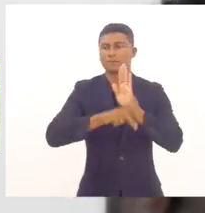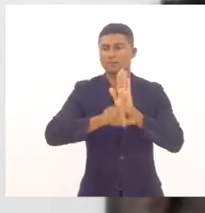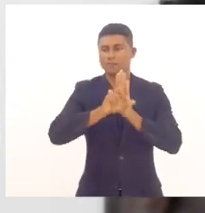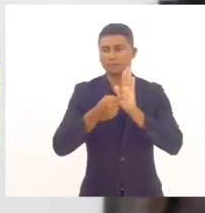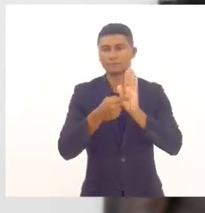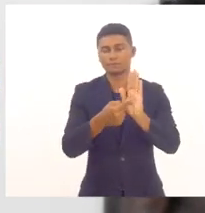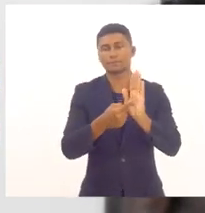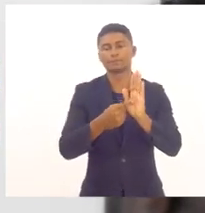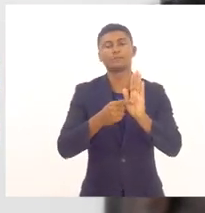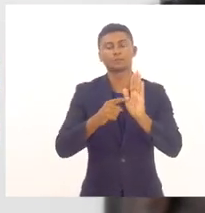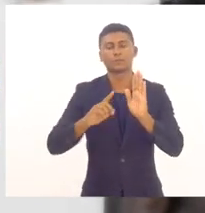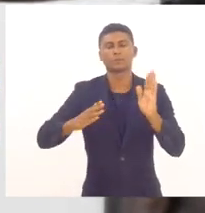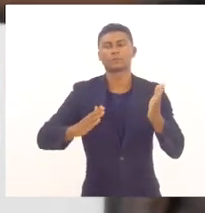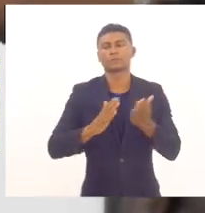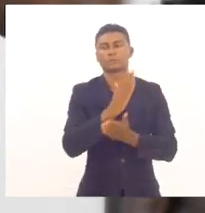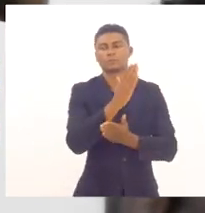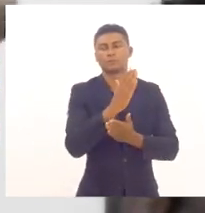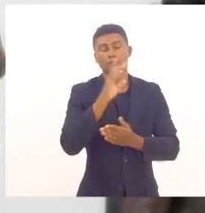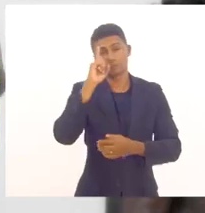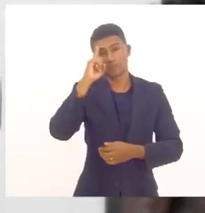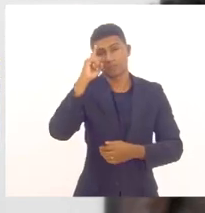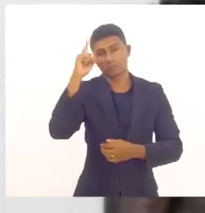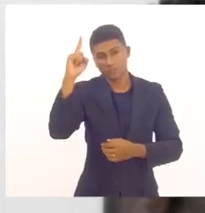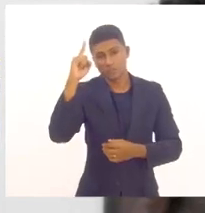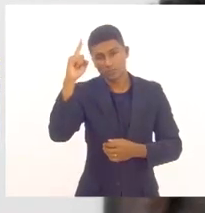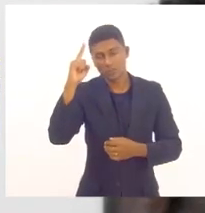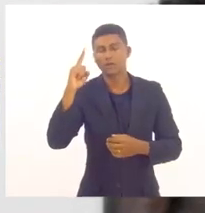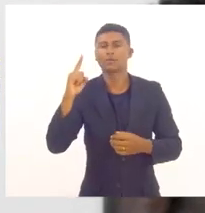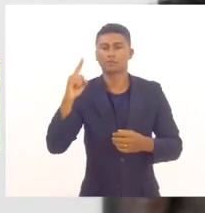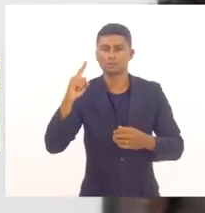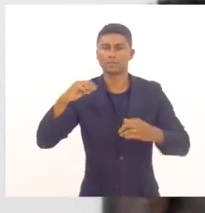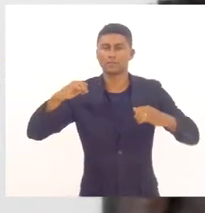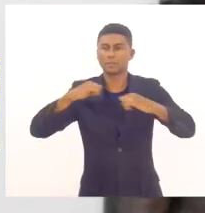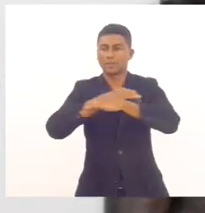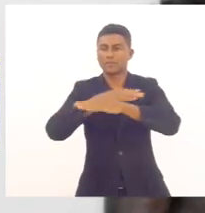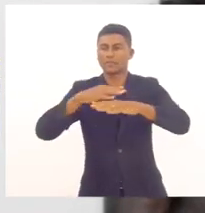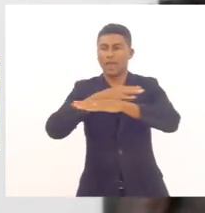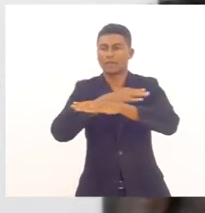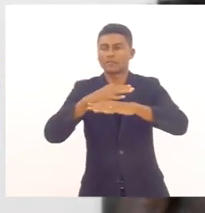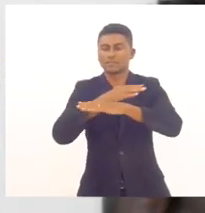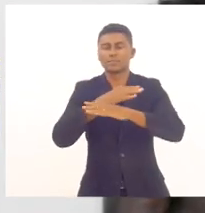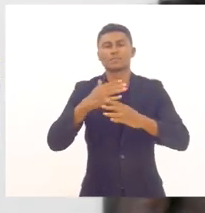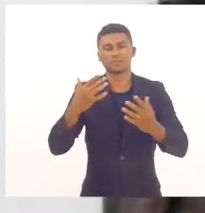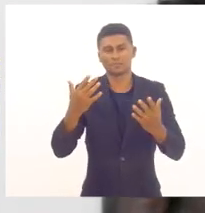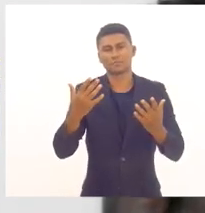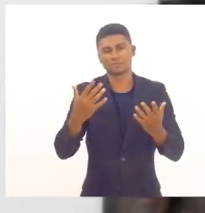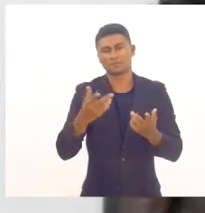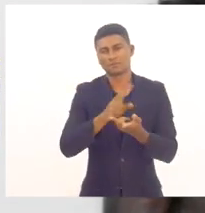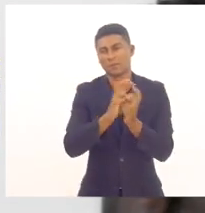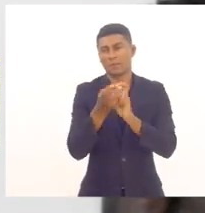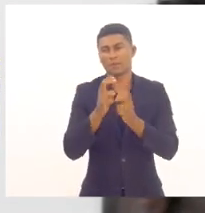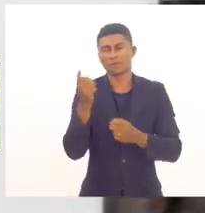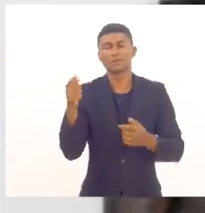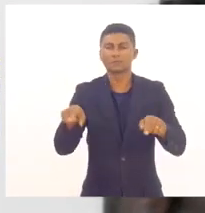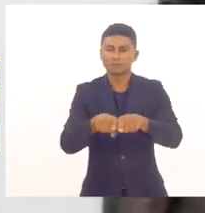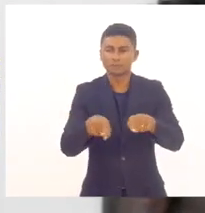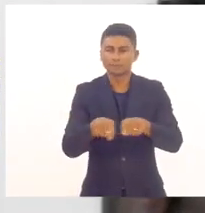outro aprovou. Como o Dia Municipal da Capoeira, a gente também fez. Isso no gabinete de um parceiro, que